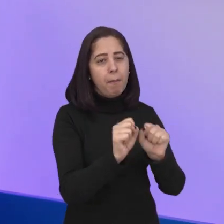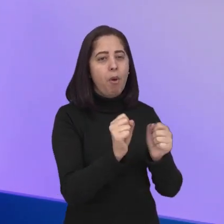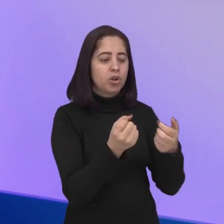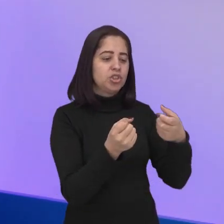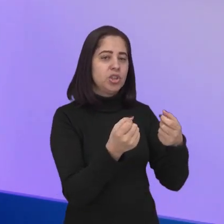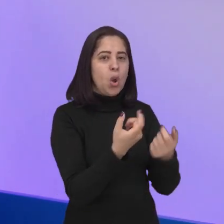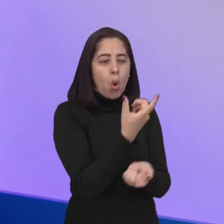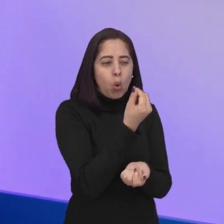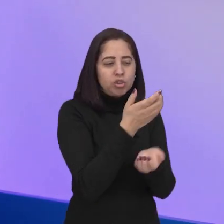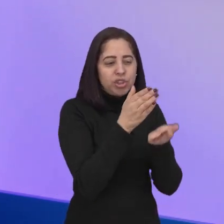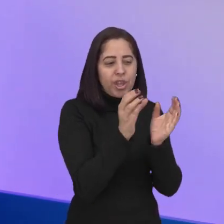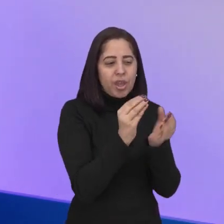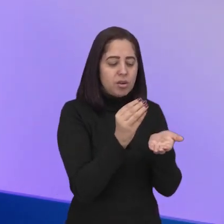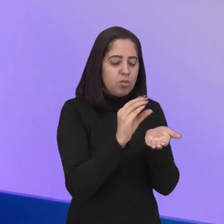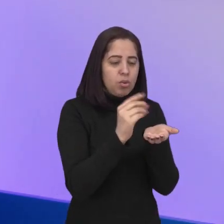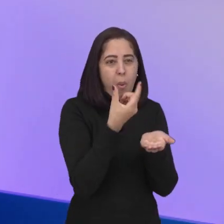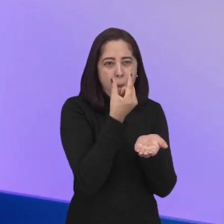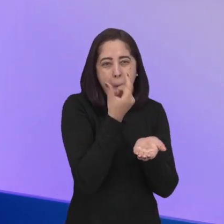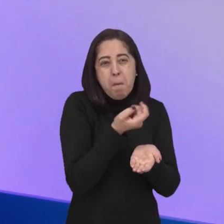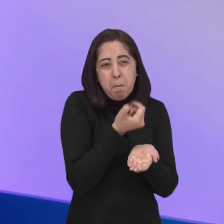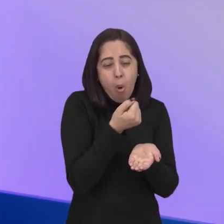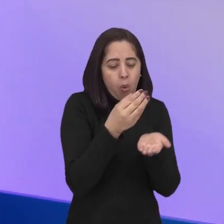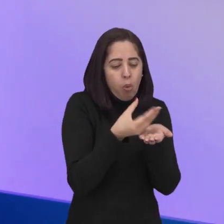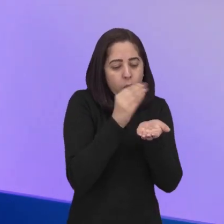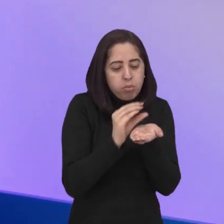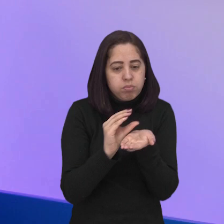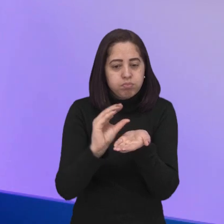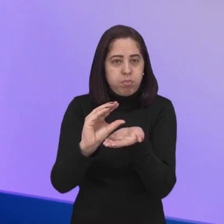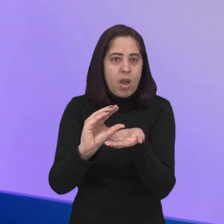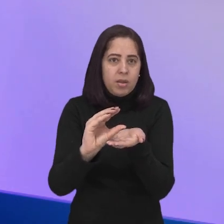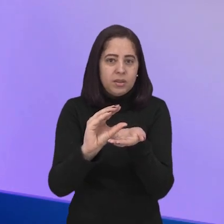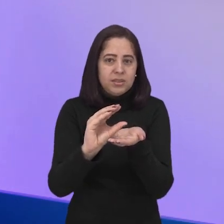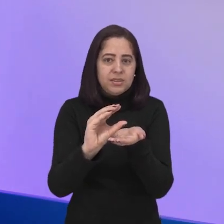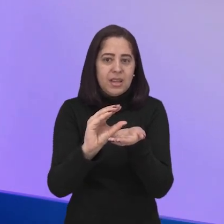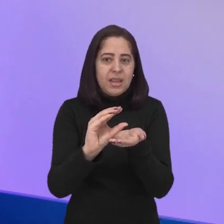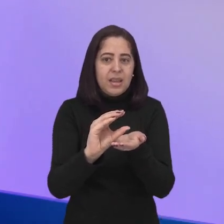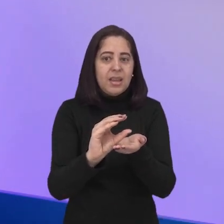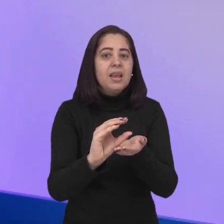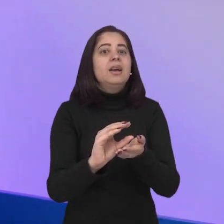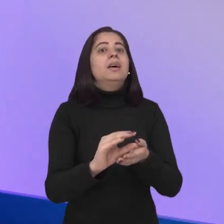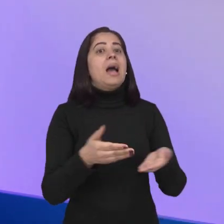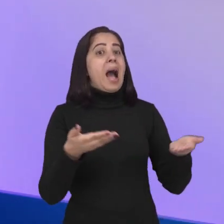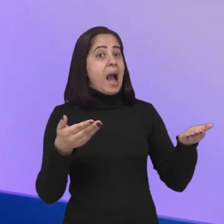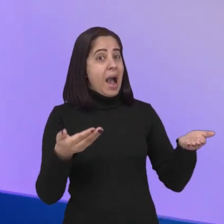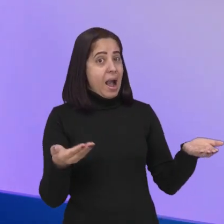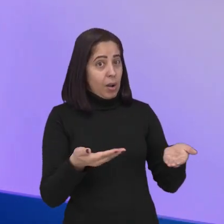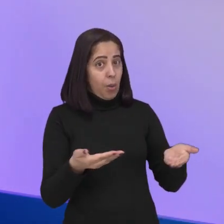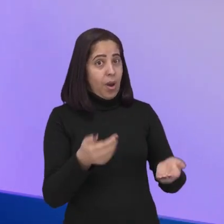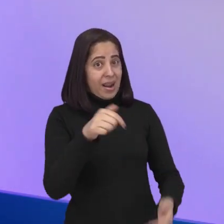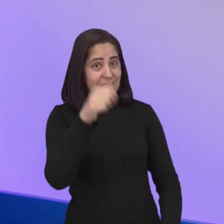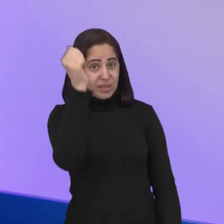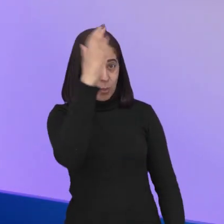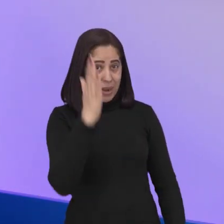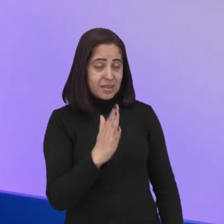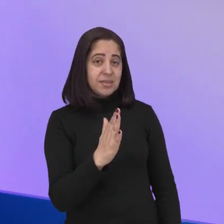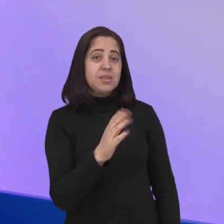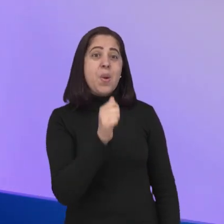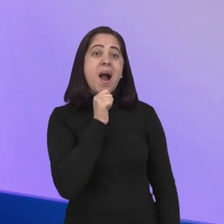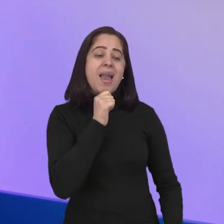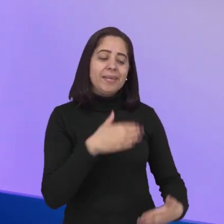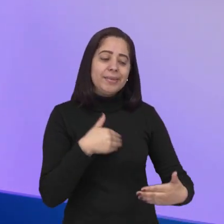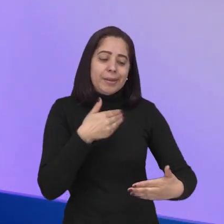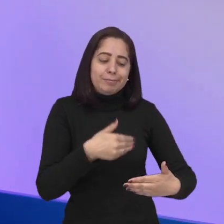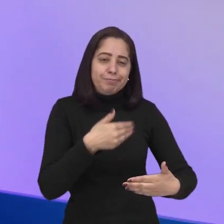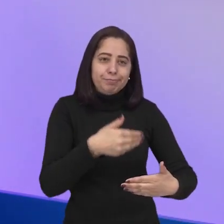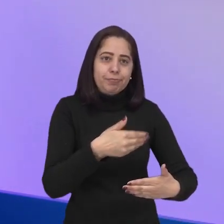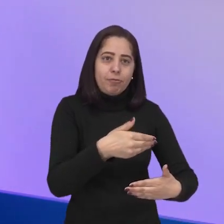ser direcionada para as campanhas eleitorais. E é isso que vem sendo praticado no Brasil desde então. E aí,